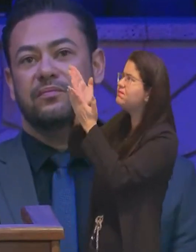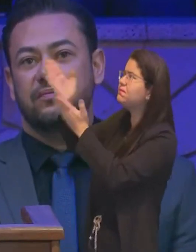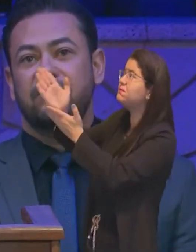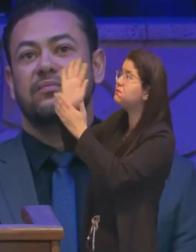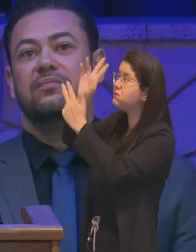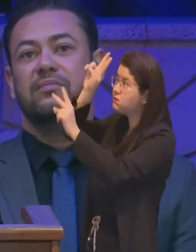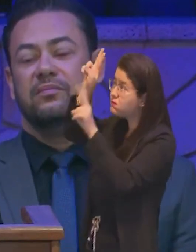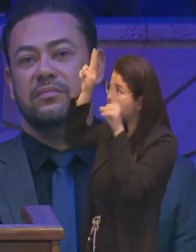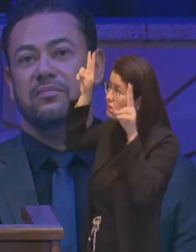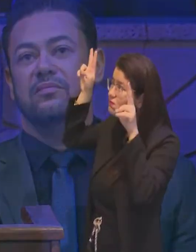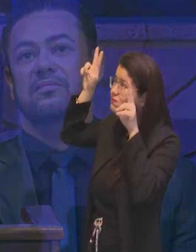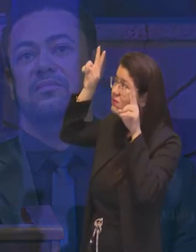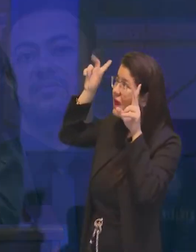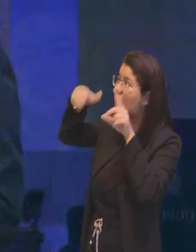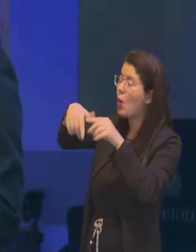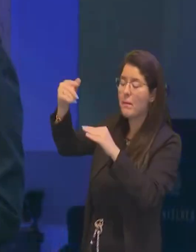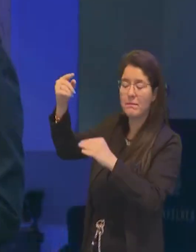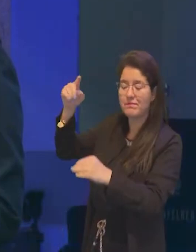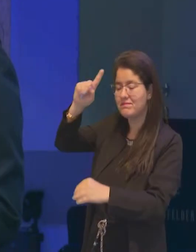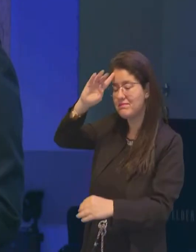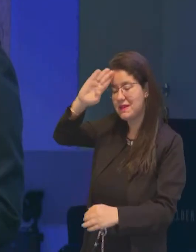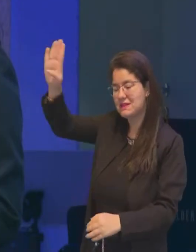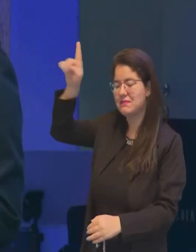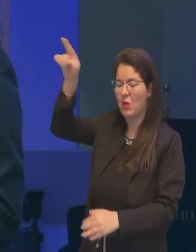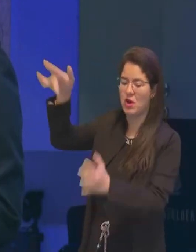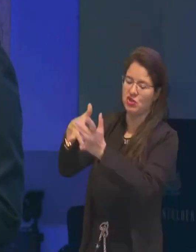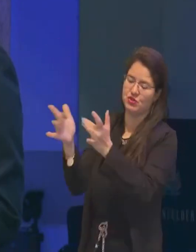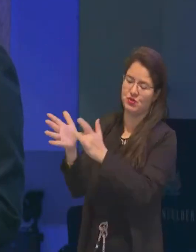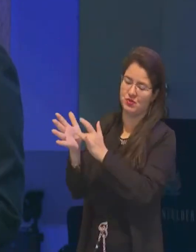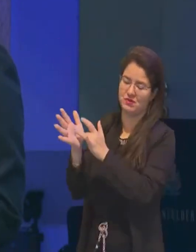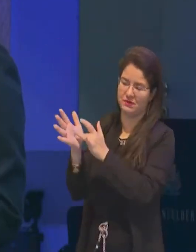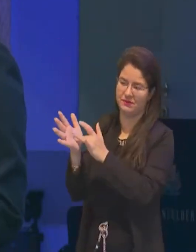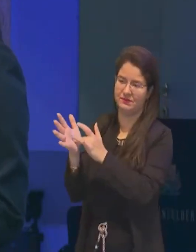olhos firmados em Cristo. E tem